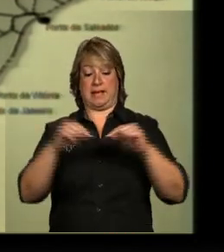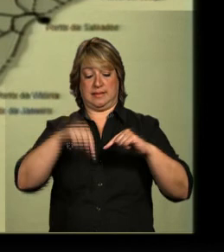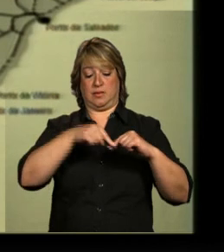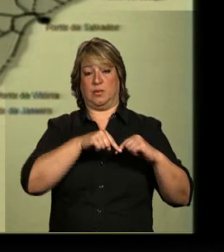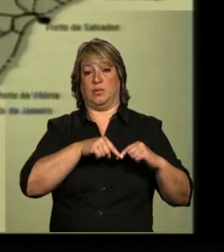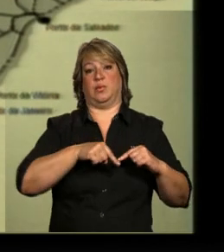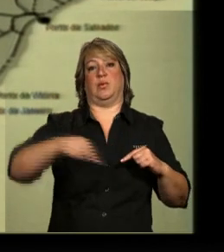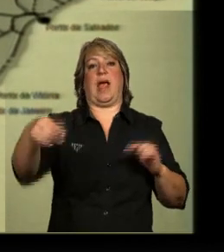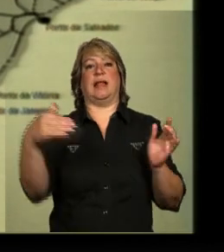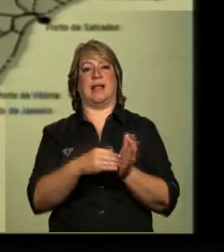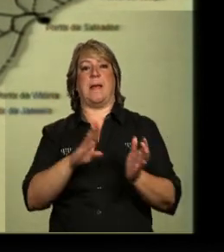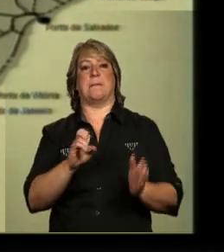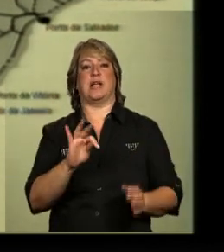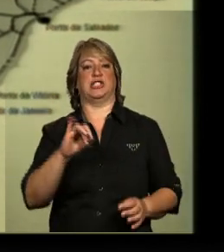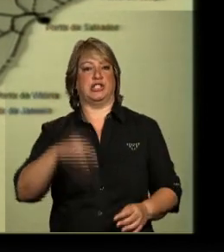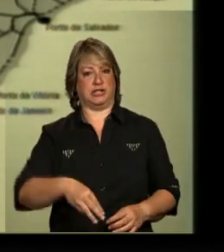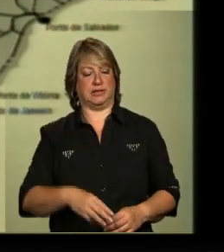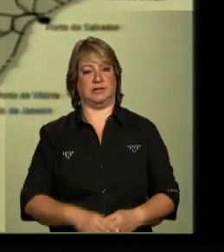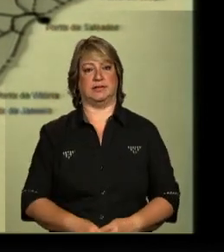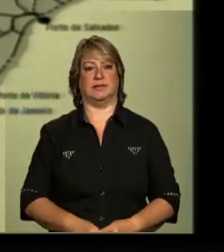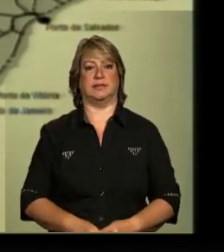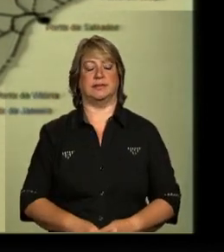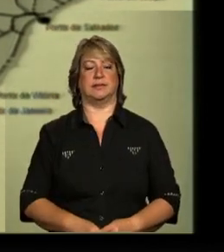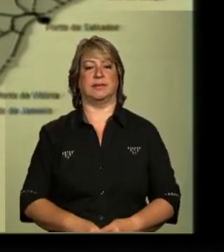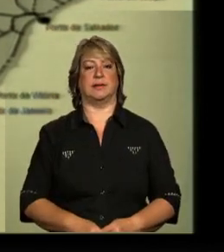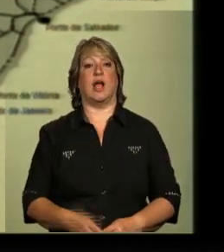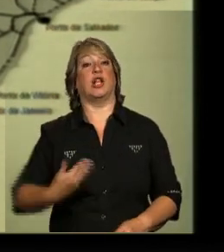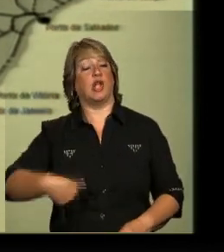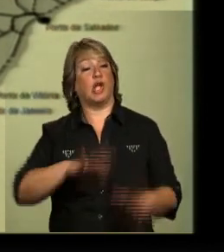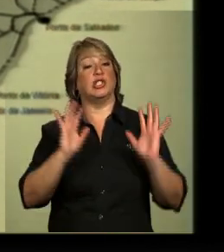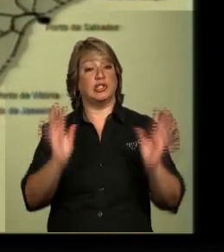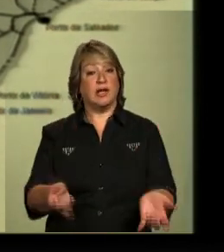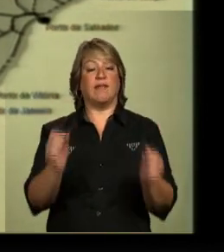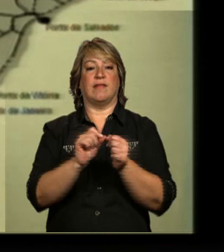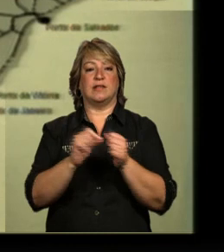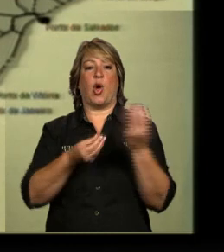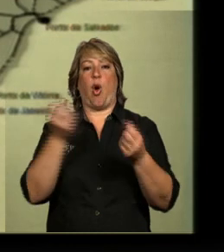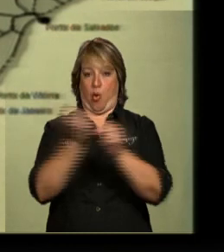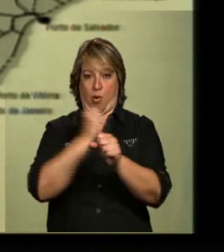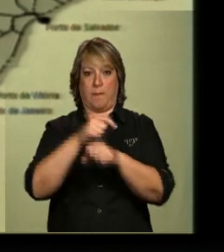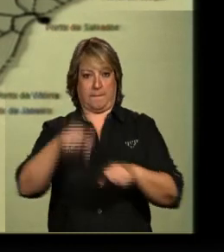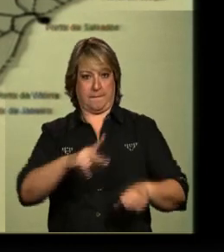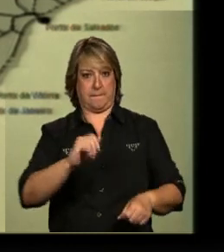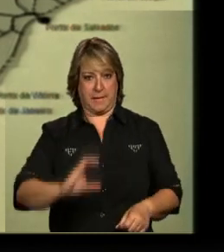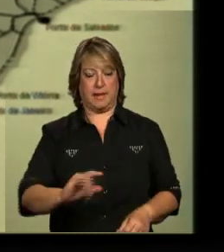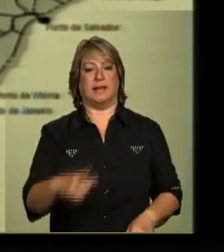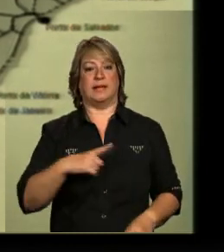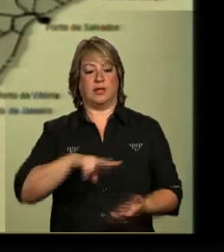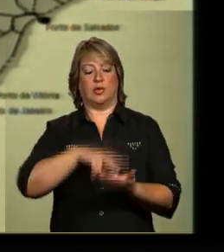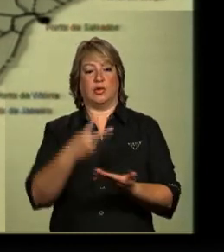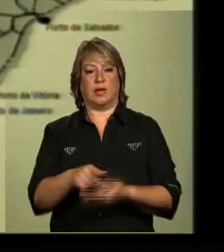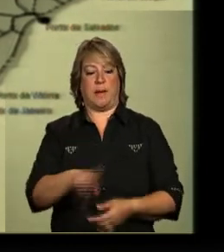vai até Betim e nós já fizemos como obra do PAC a duplicação